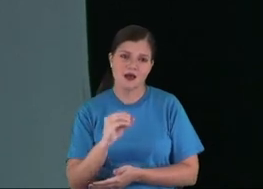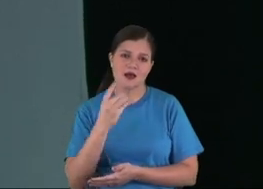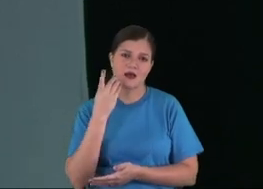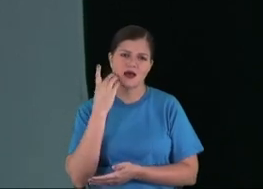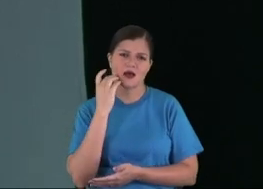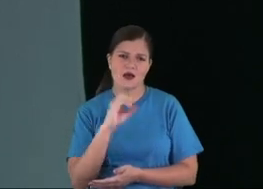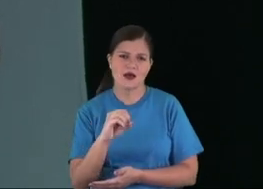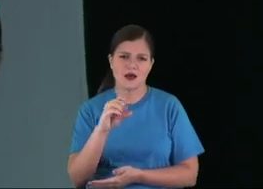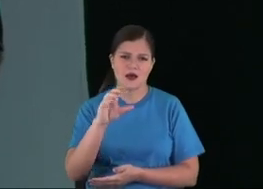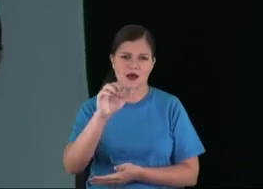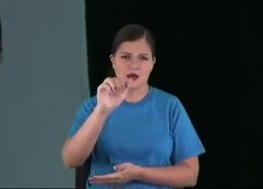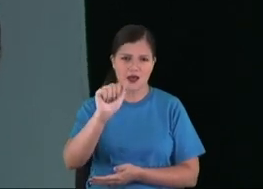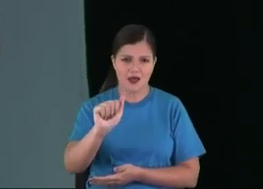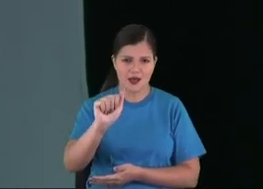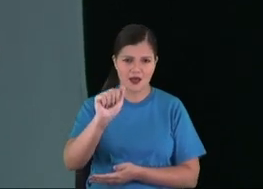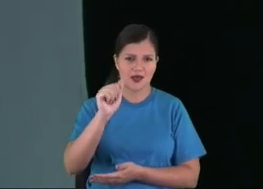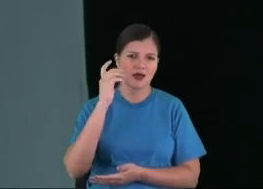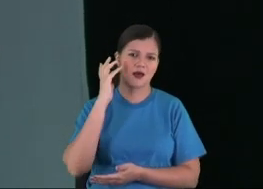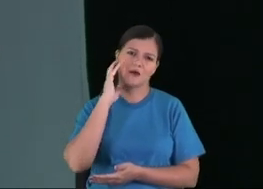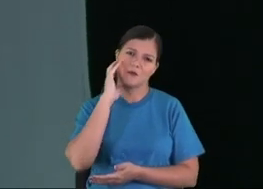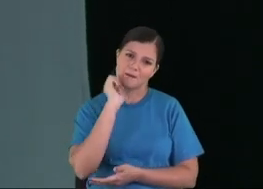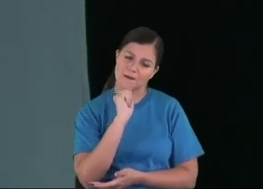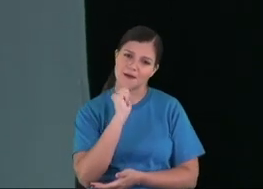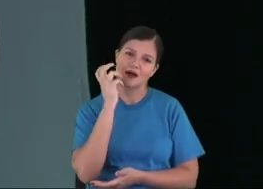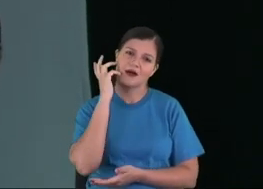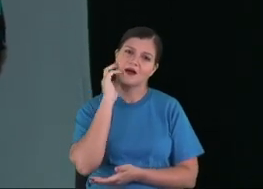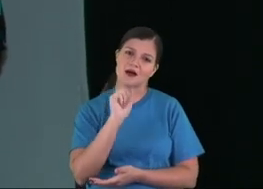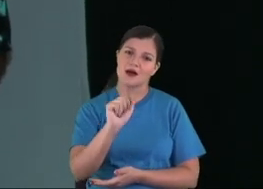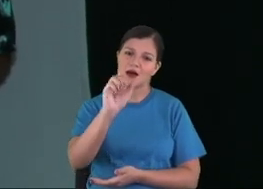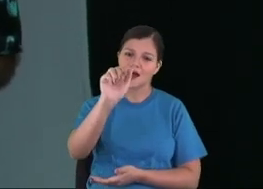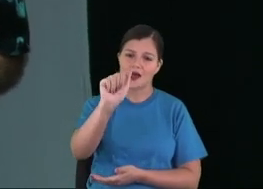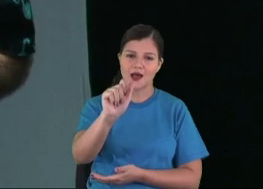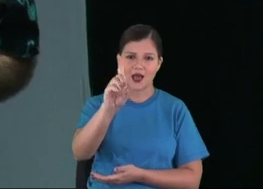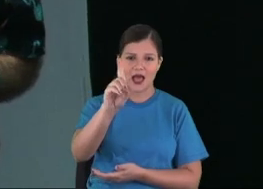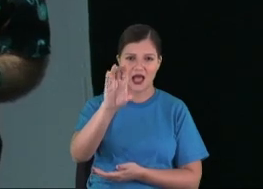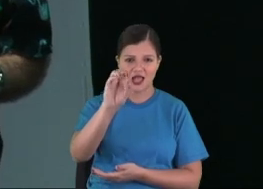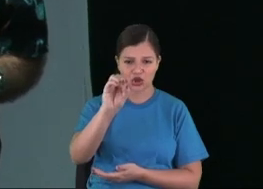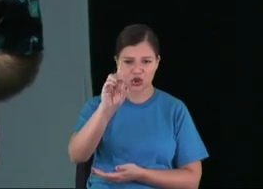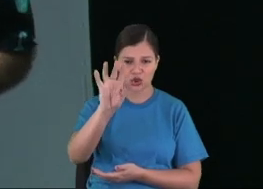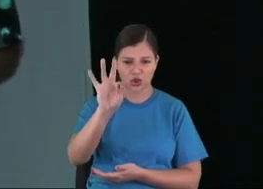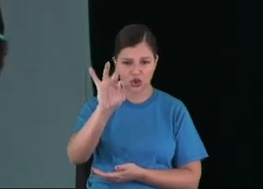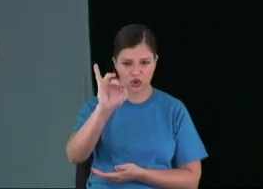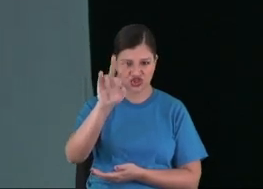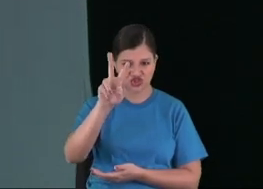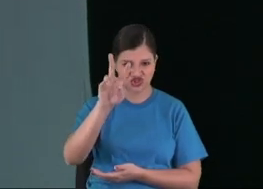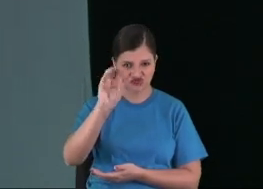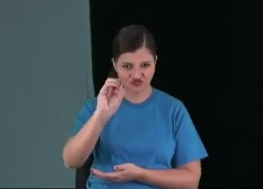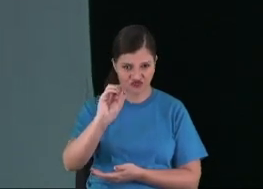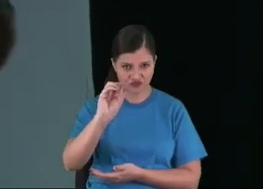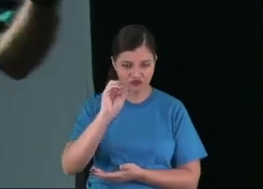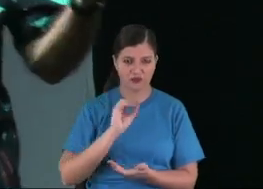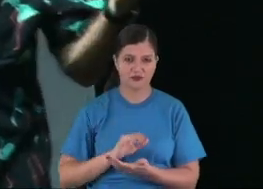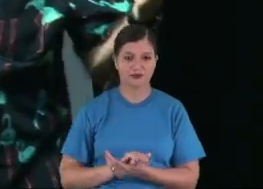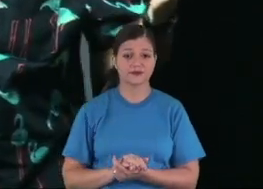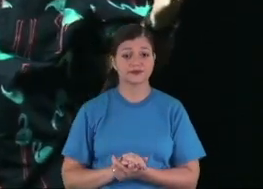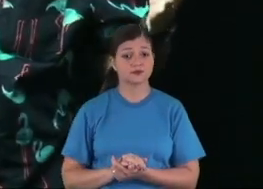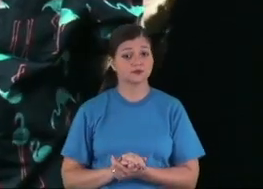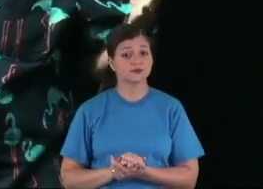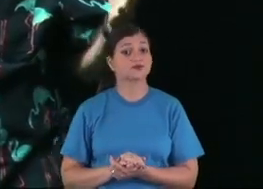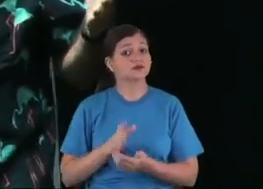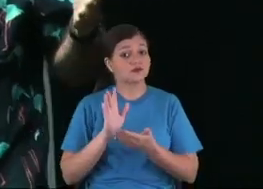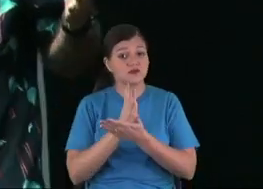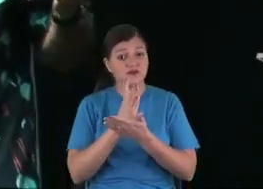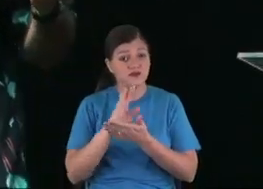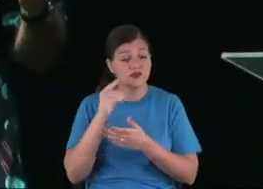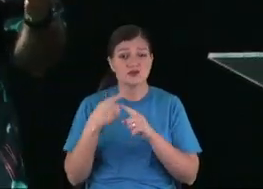que colocou você ali, para cumprir a função daquele pai irresponsável, ou daquele pai que